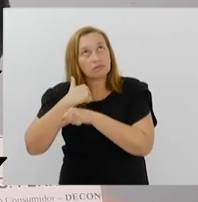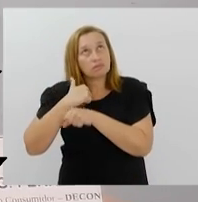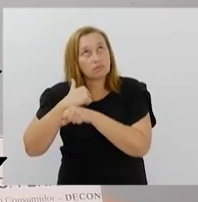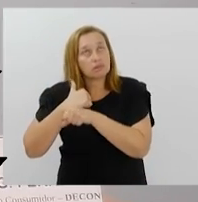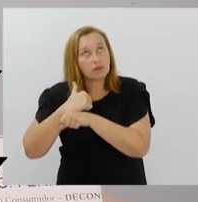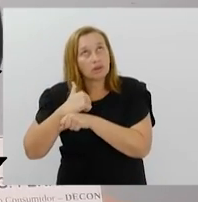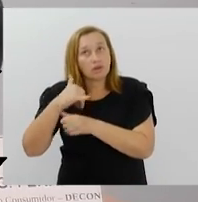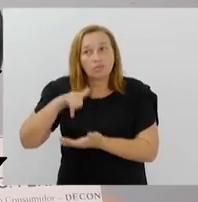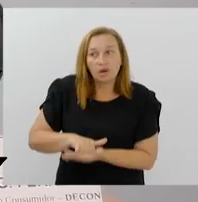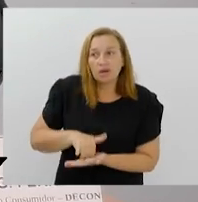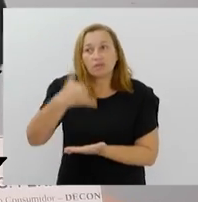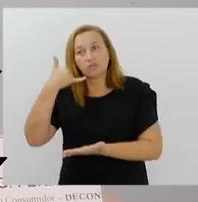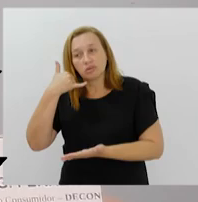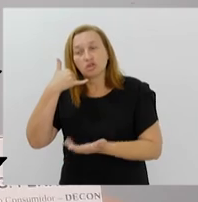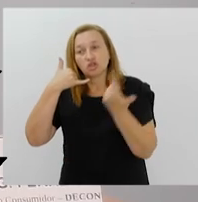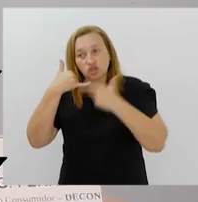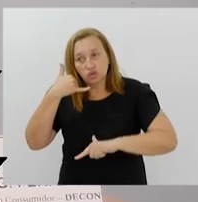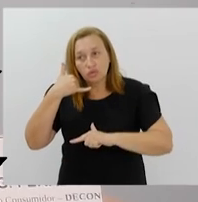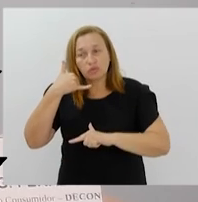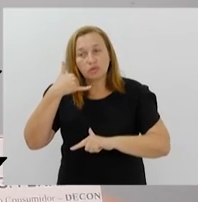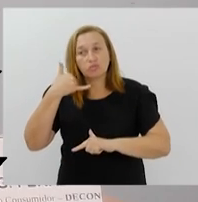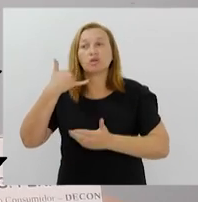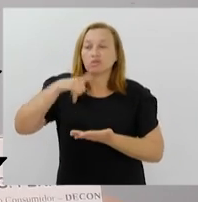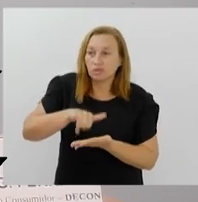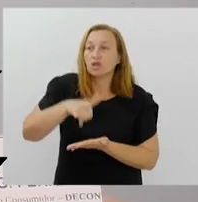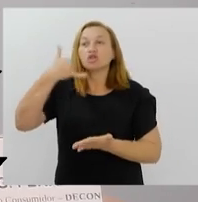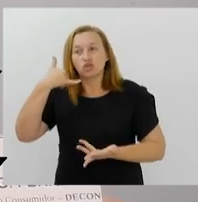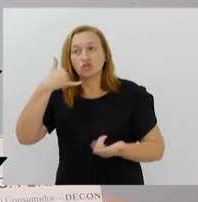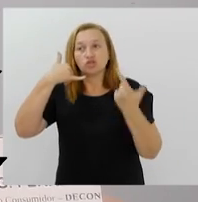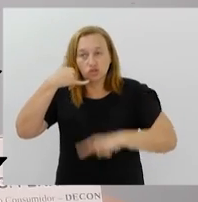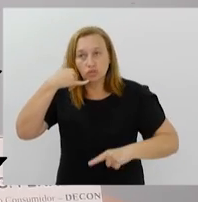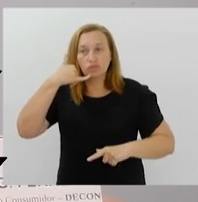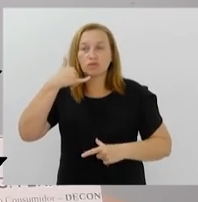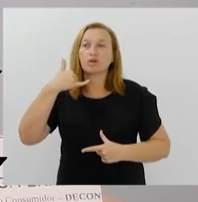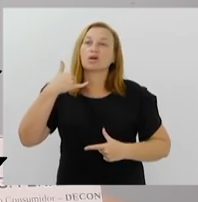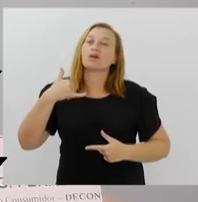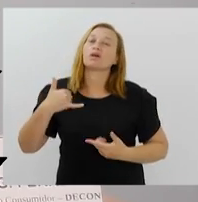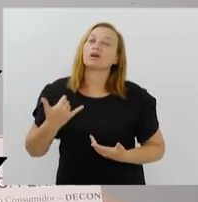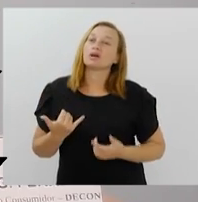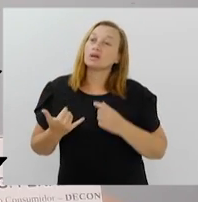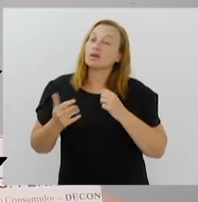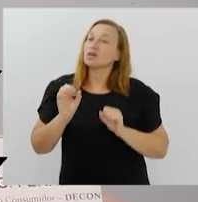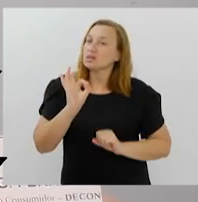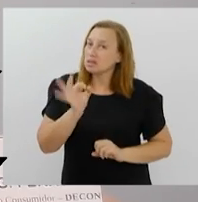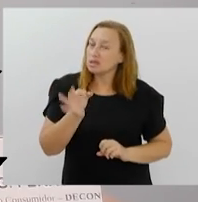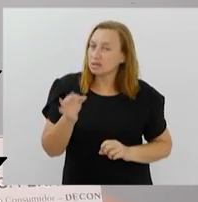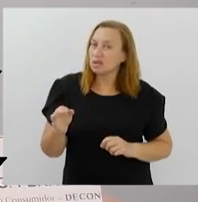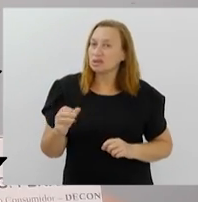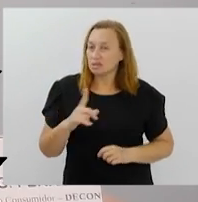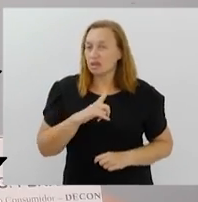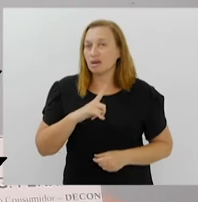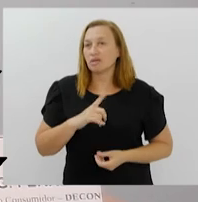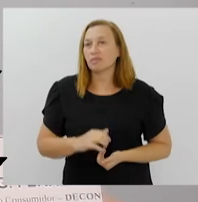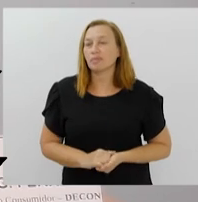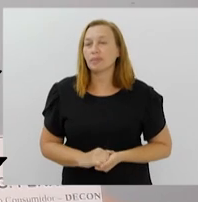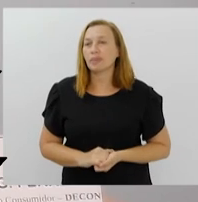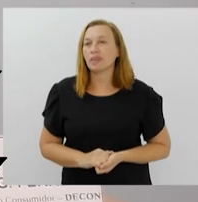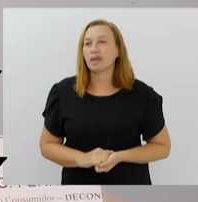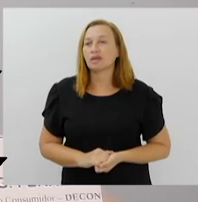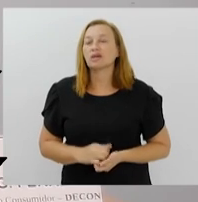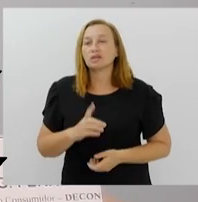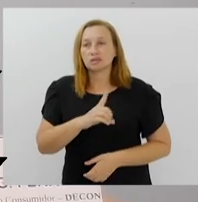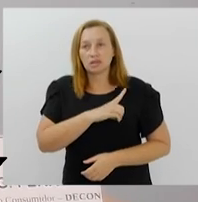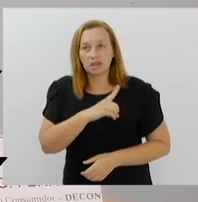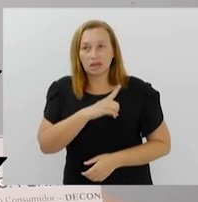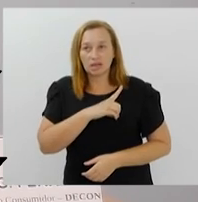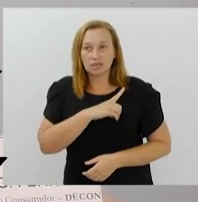ligação muda na loja e aquela impessoalidade falar com a gente Mas podem ter certeza que através da delegacia